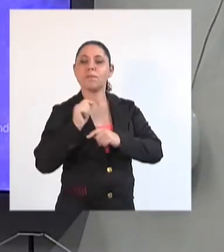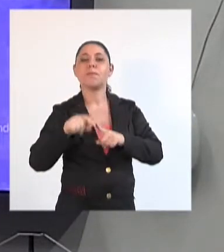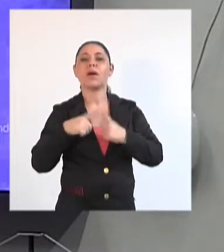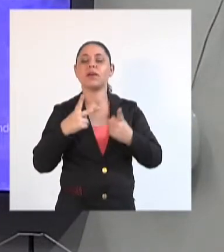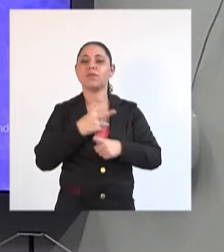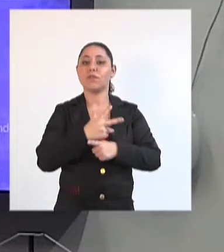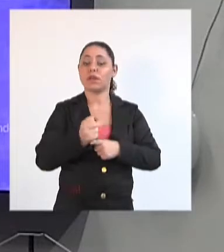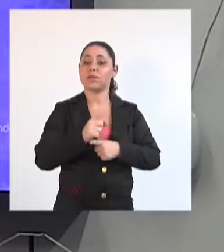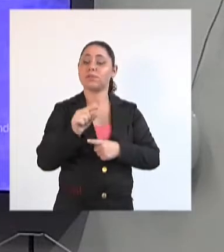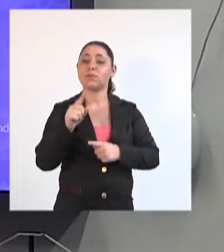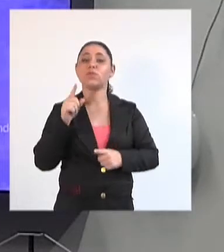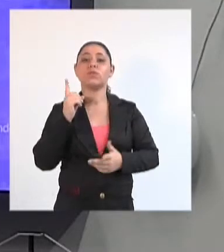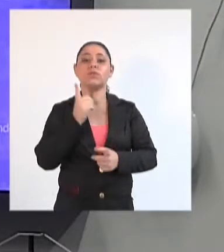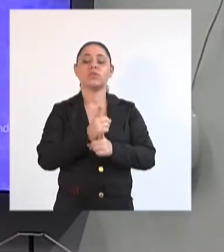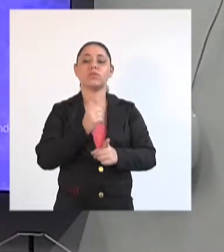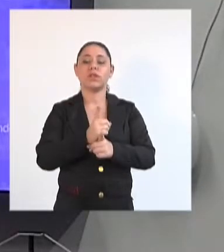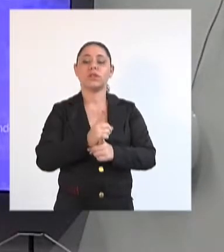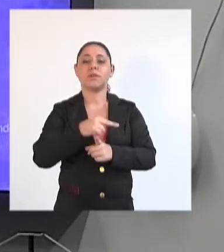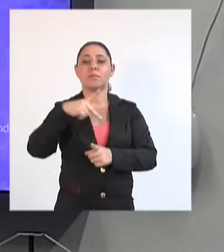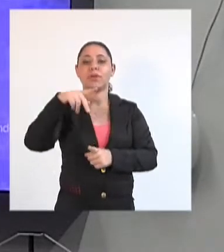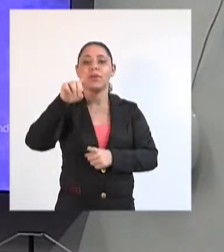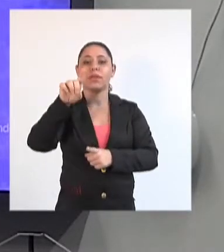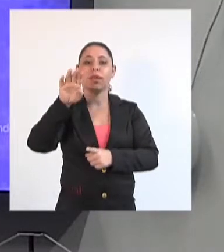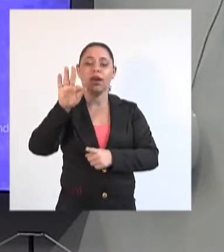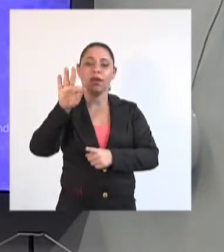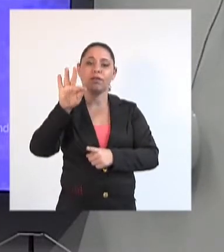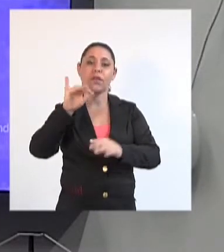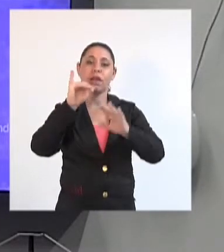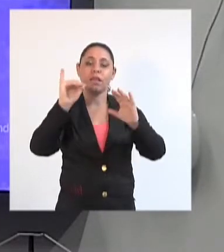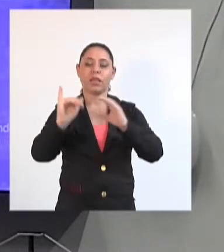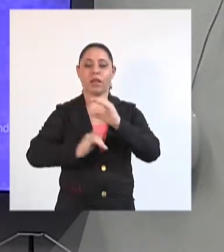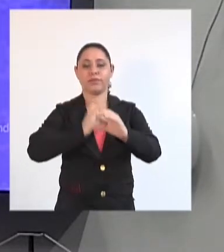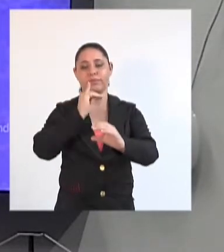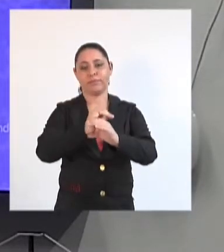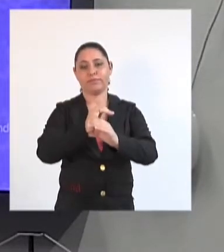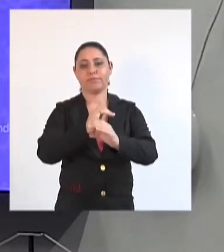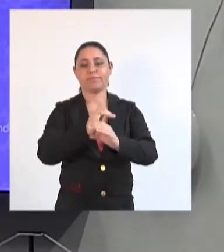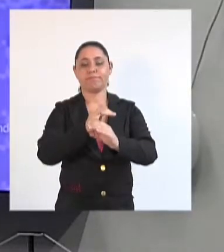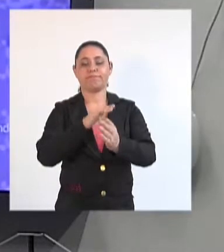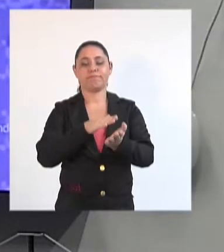ser encontrado, em PDF na internet.